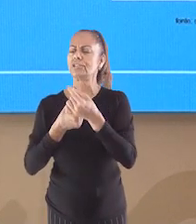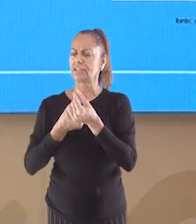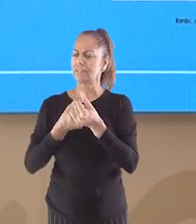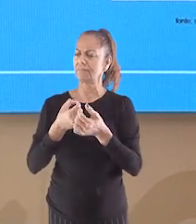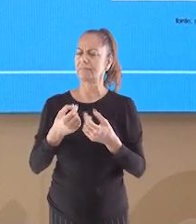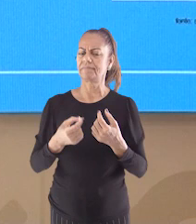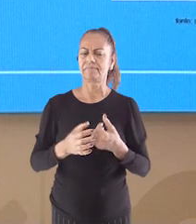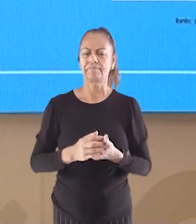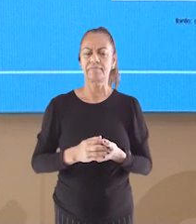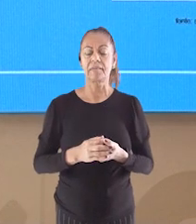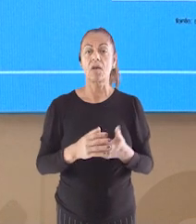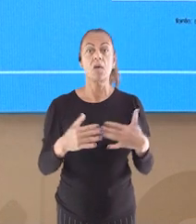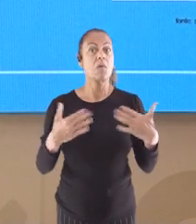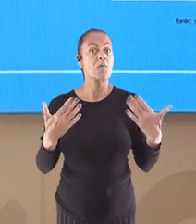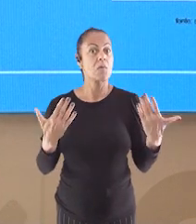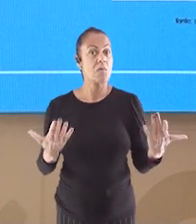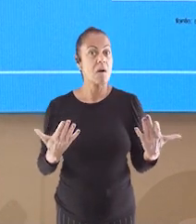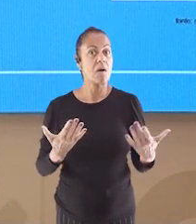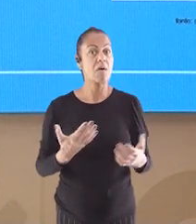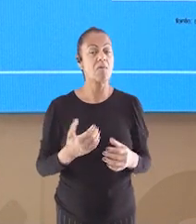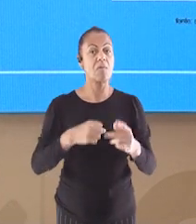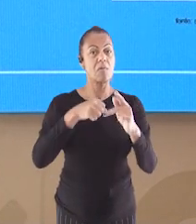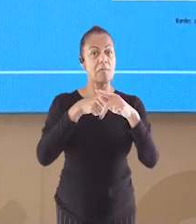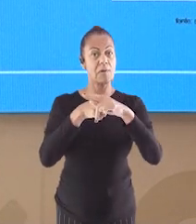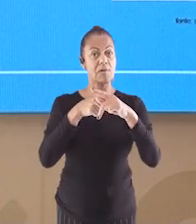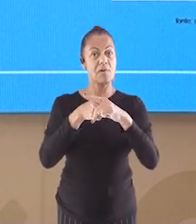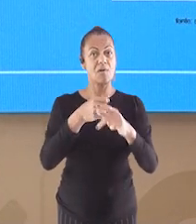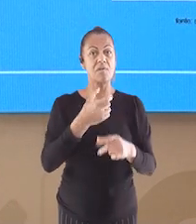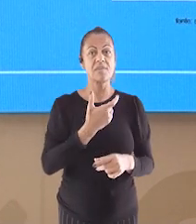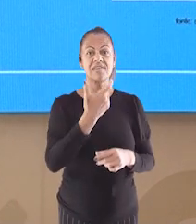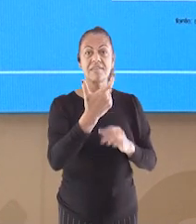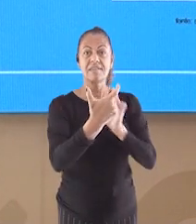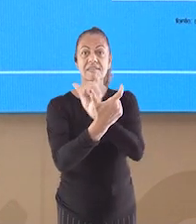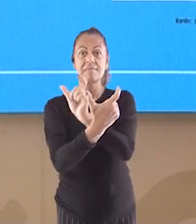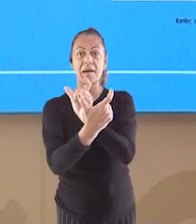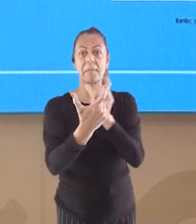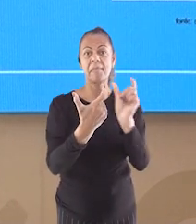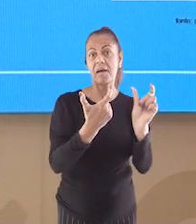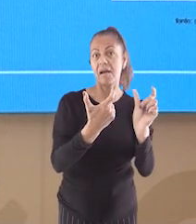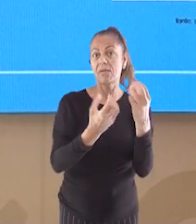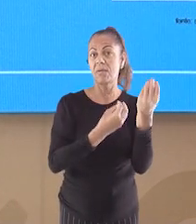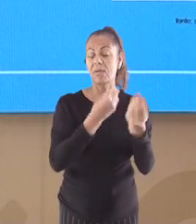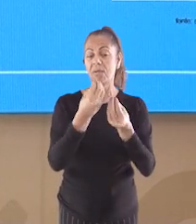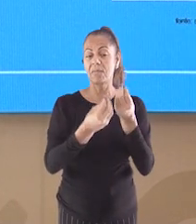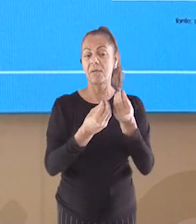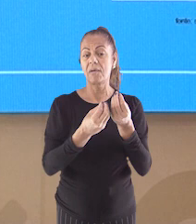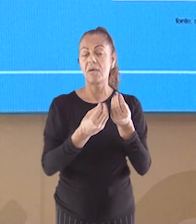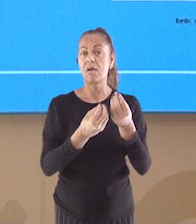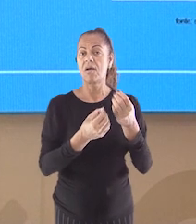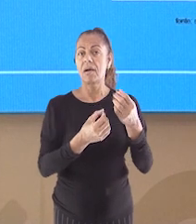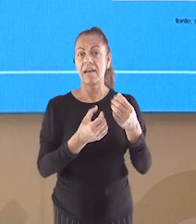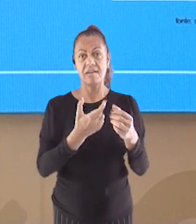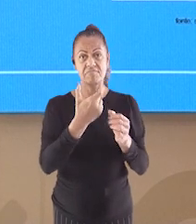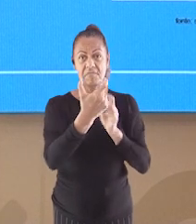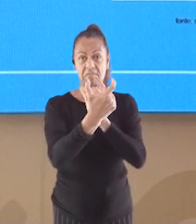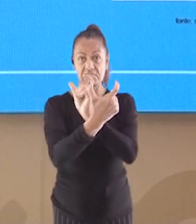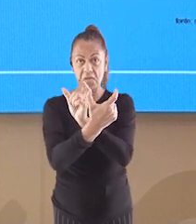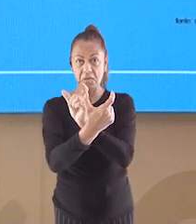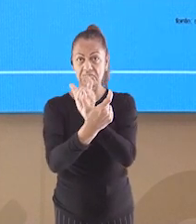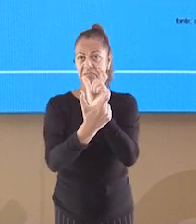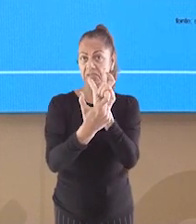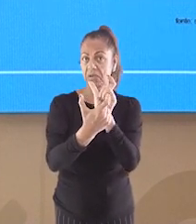juntos. Meu desejo não se realizou. O que você esperava por uma moedinha? Agora